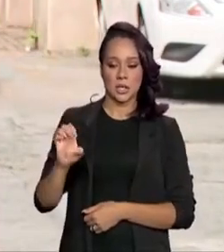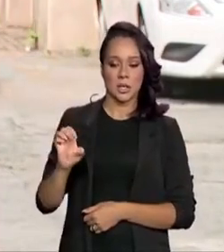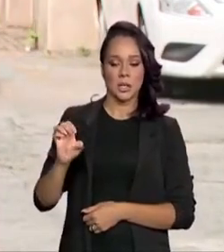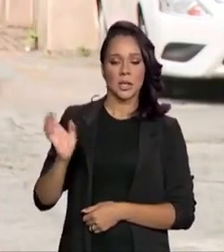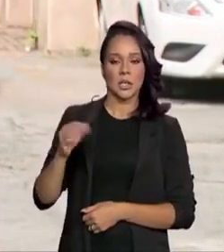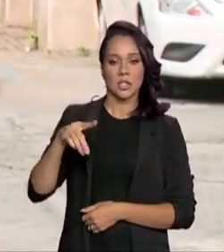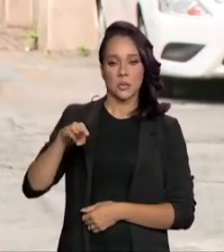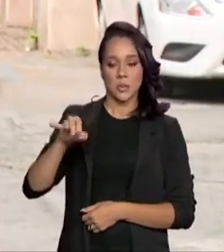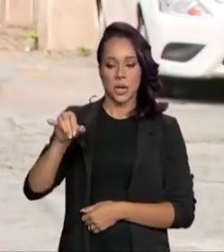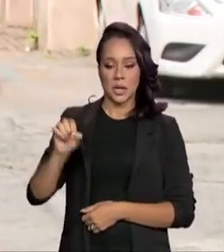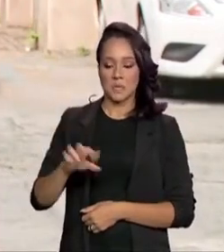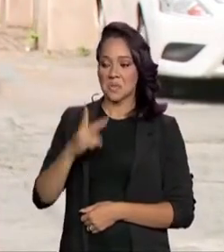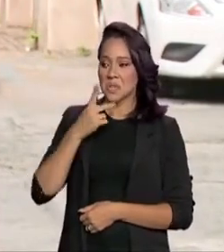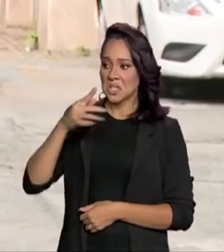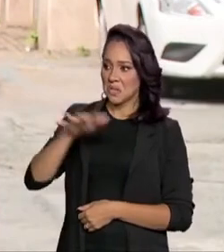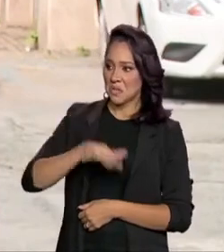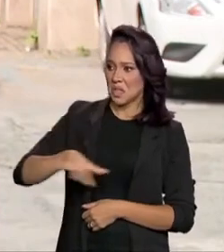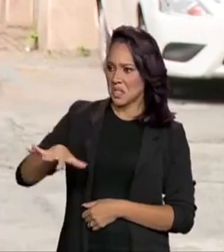um verdadeiro